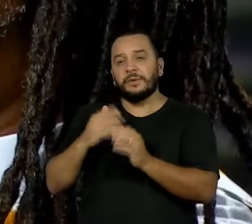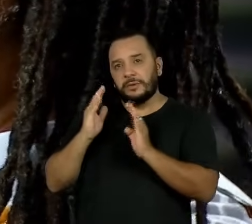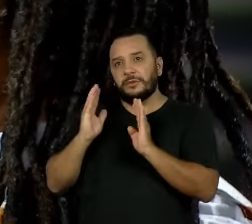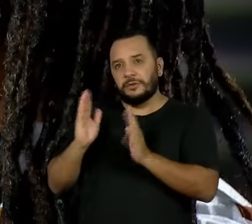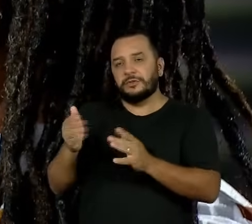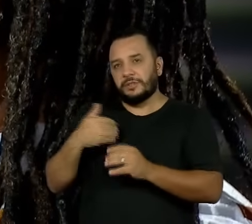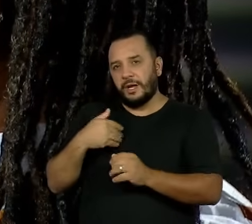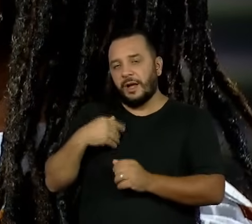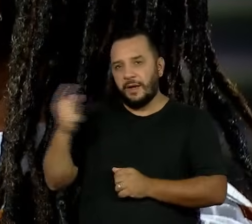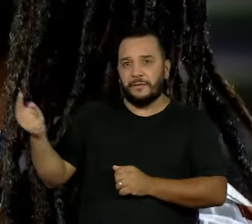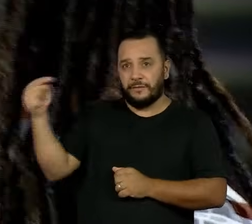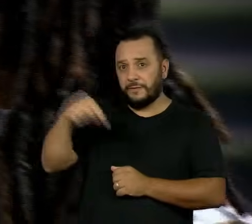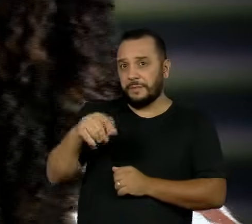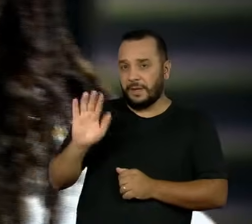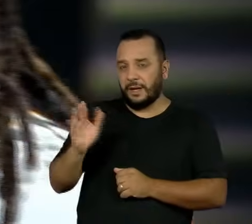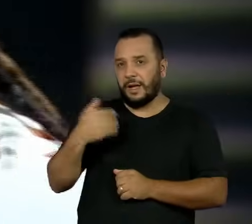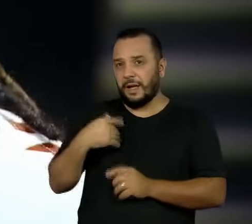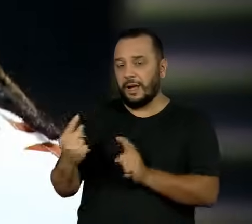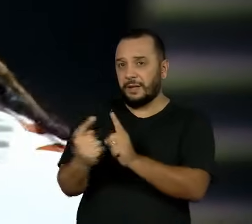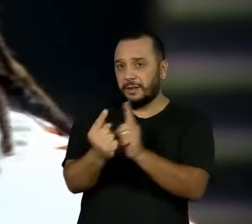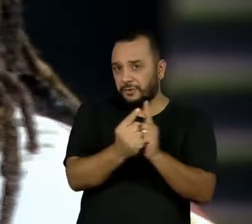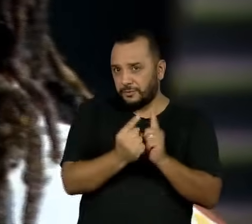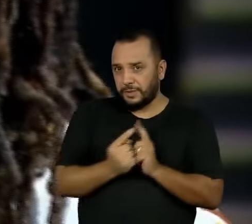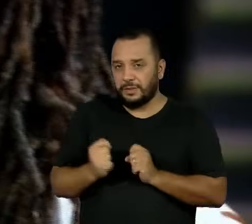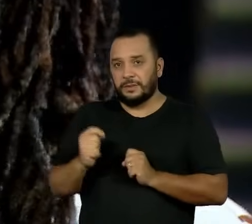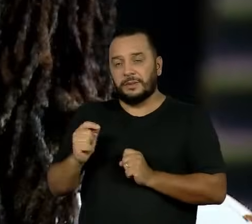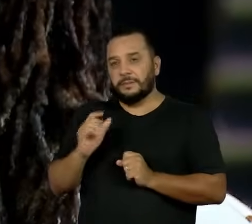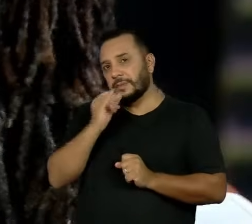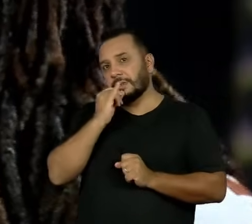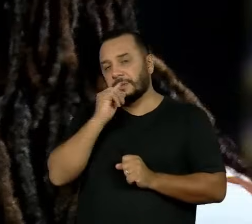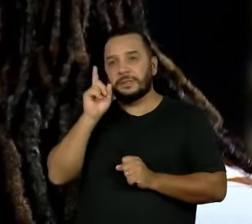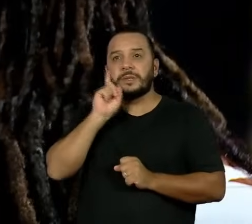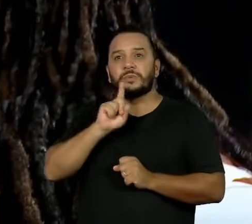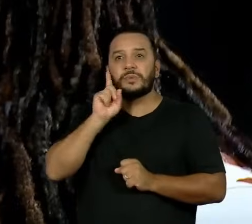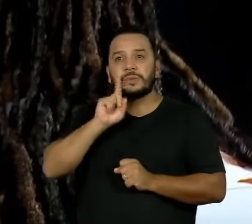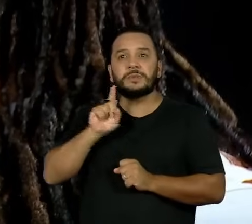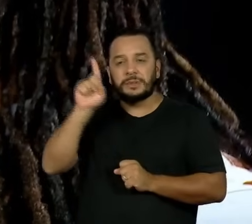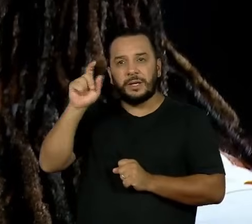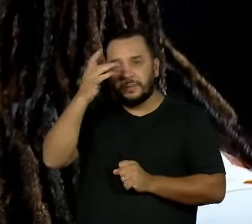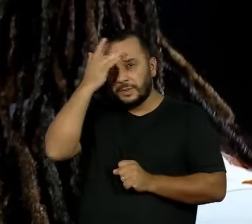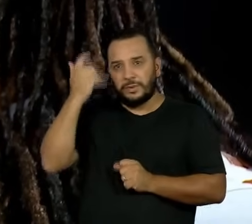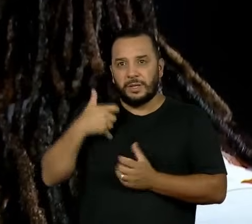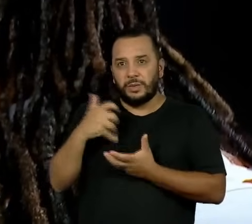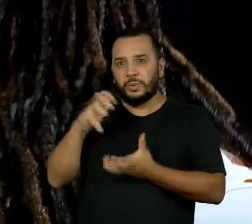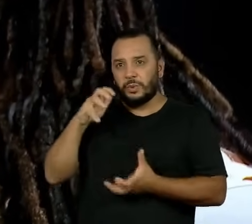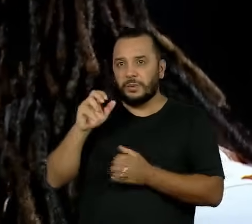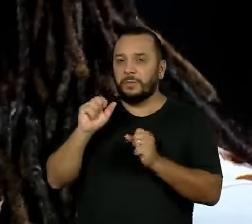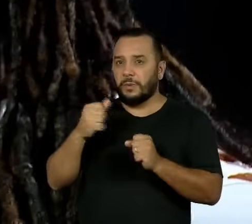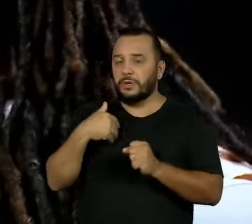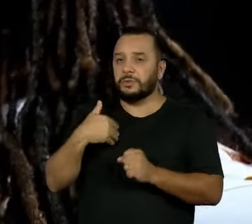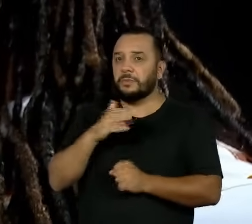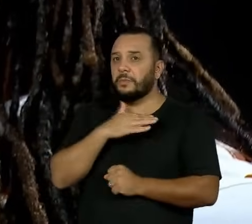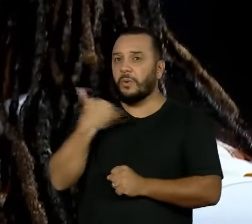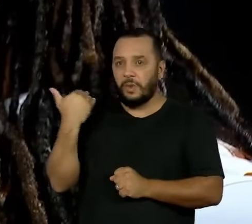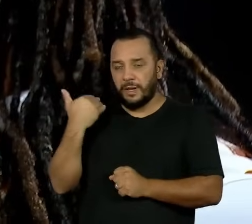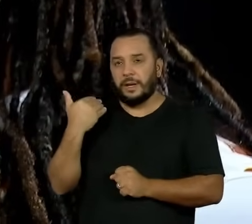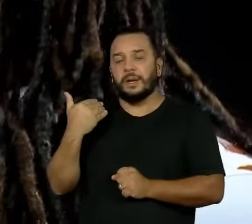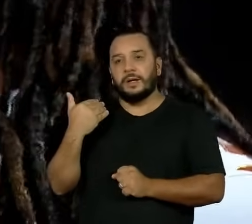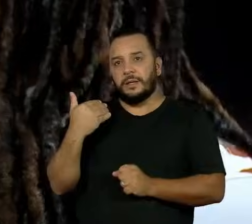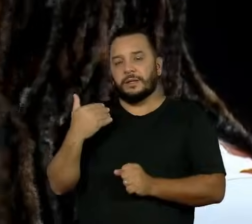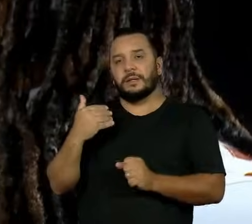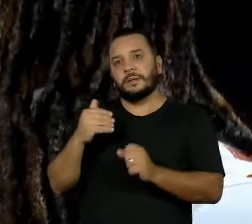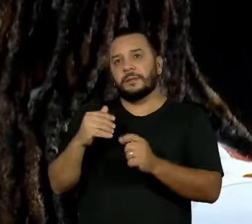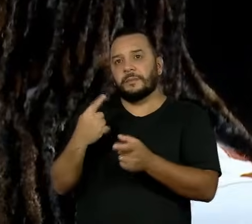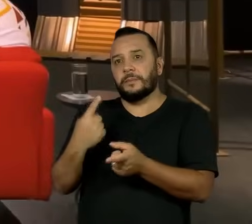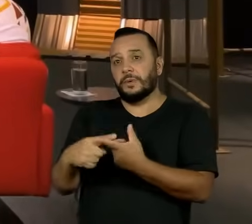essa condição. Em países como Estados Unidos, a pessoa idosa, ela pode morrer na porta do hospital porque